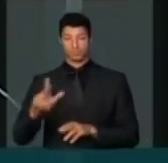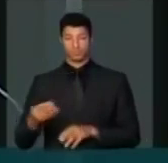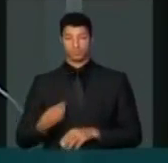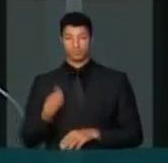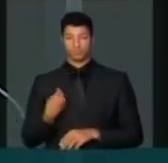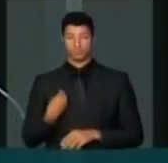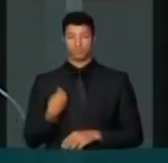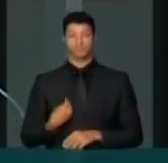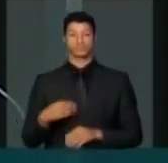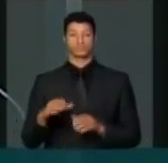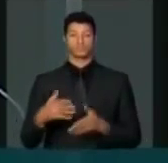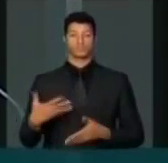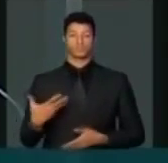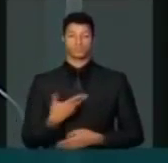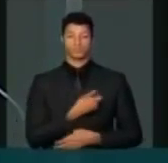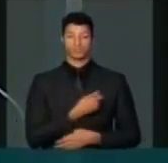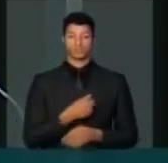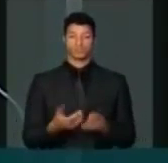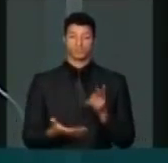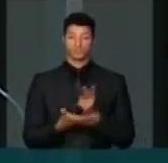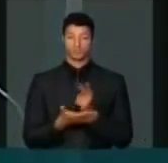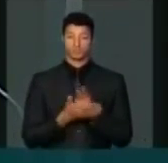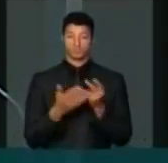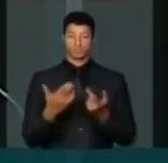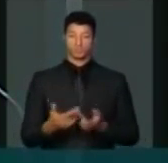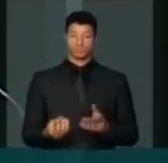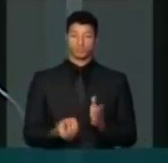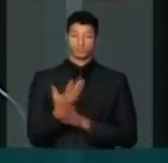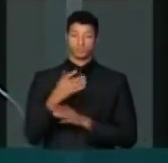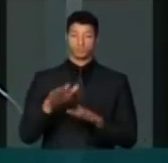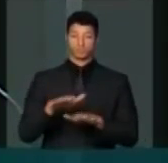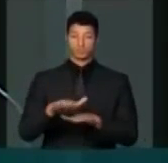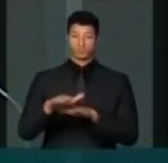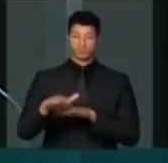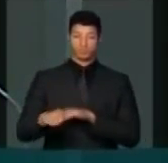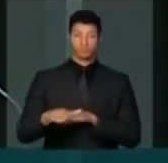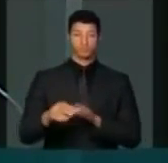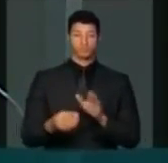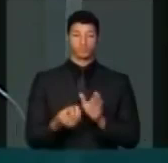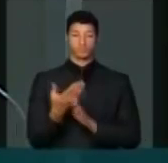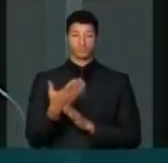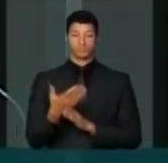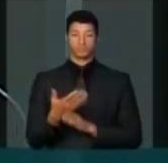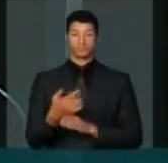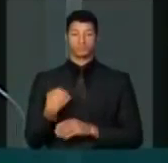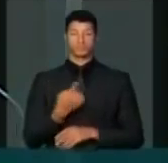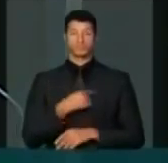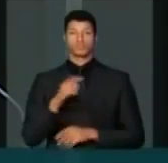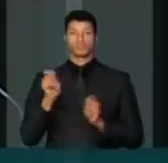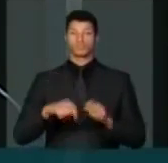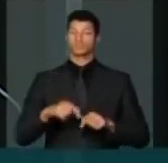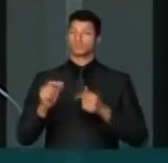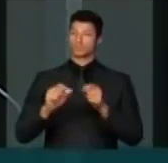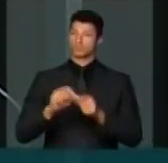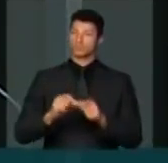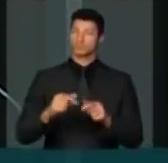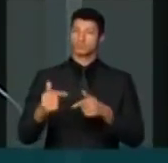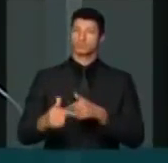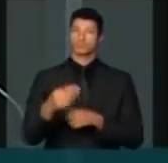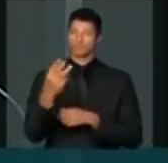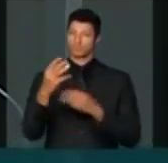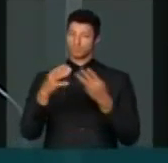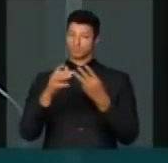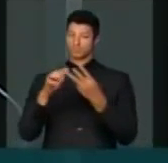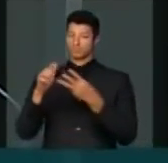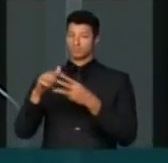vidas sejam salvas. Ao mesmo tempo, investimento em pavimentação e na manutenção. Nós temos que agir diante das três